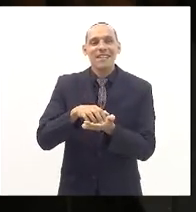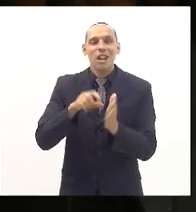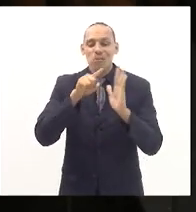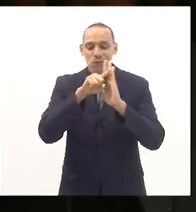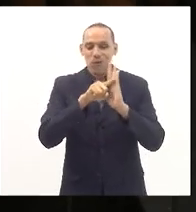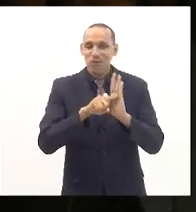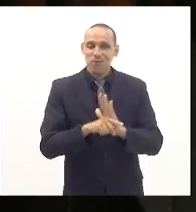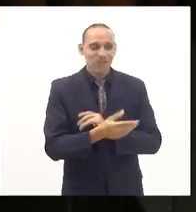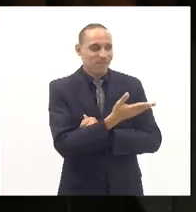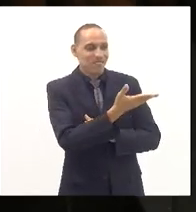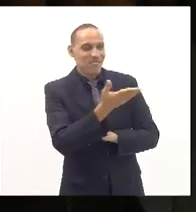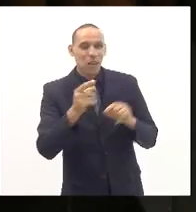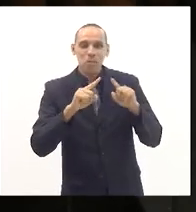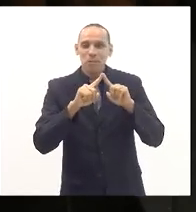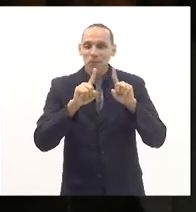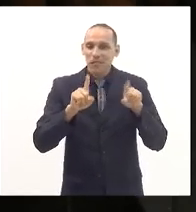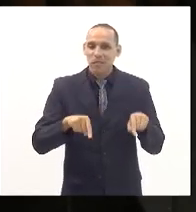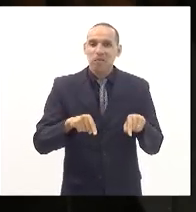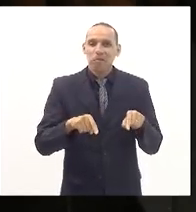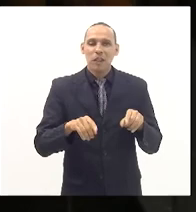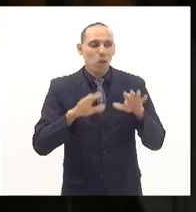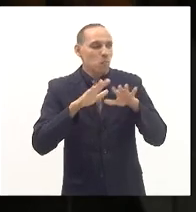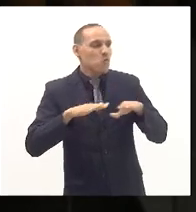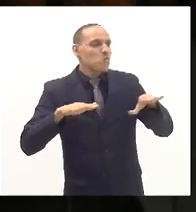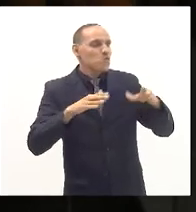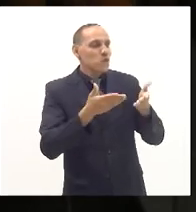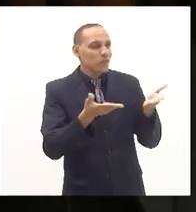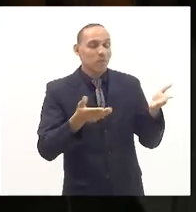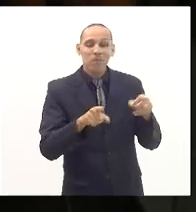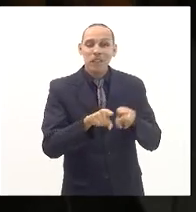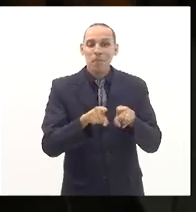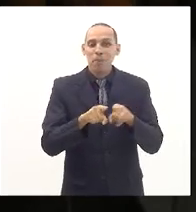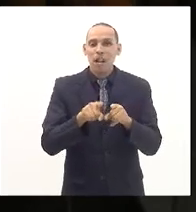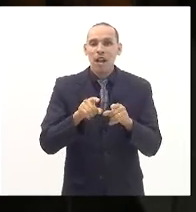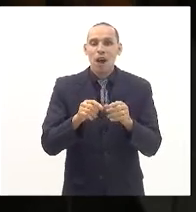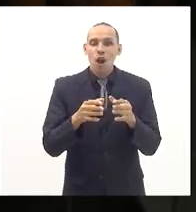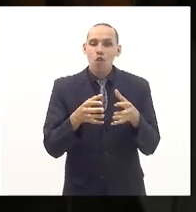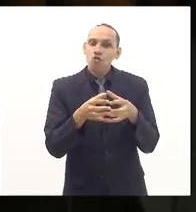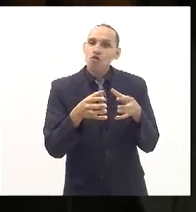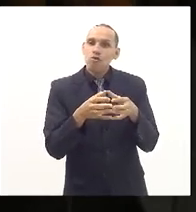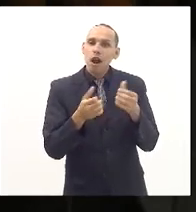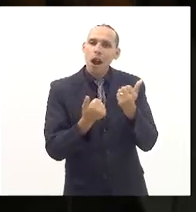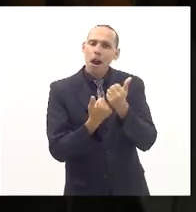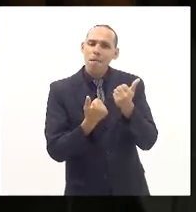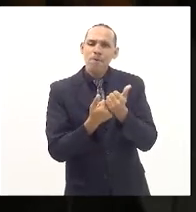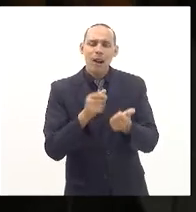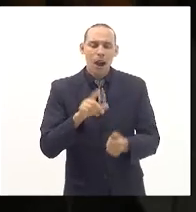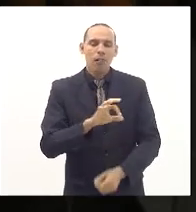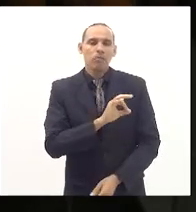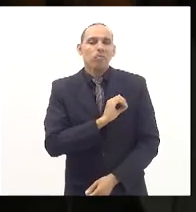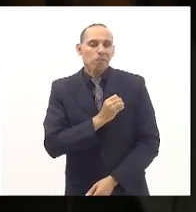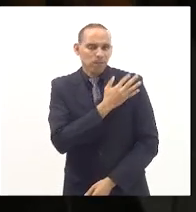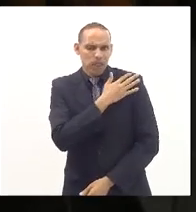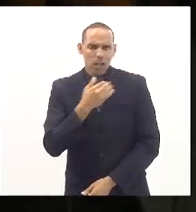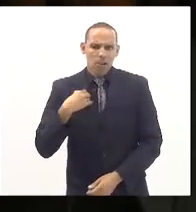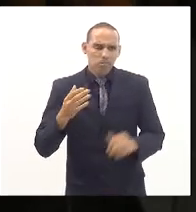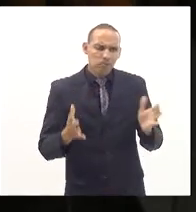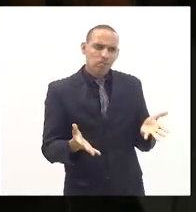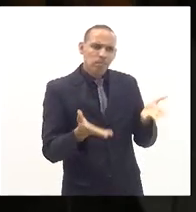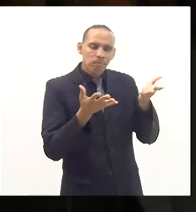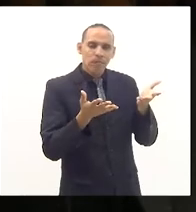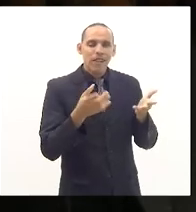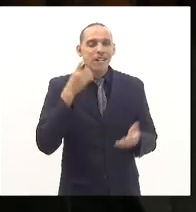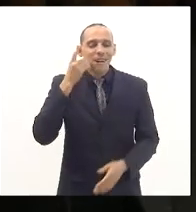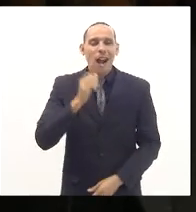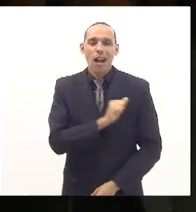peso aqui no seu servidores e o grupo de apoio os policiais militares que aqui o enaltecer como foi falado